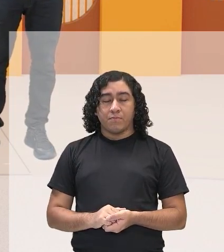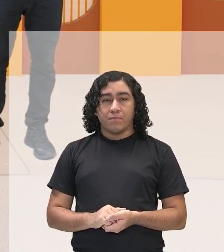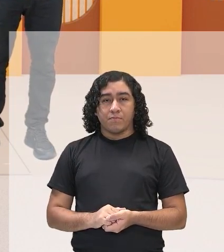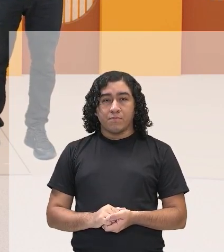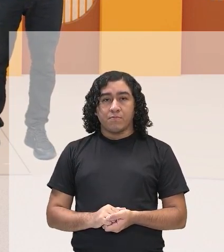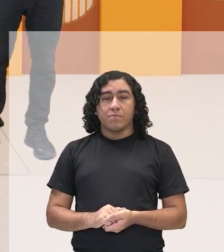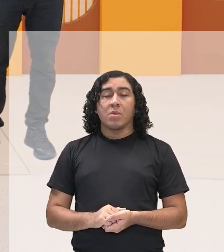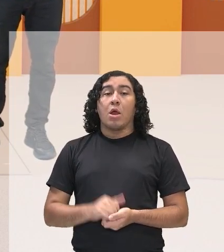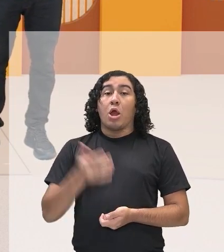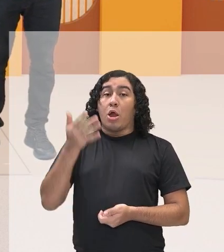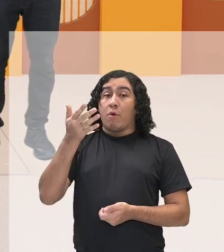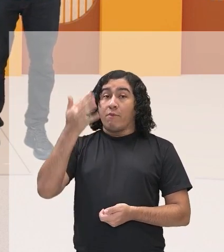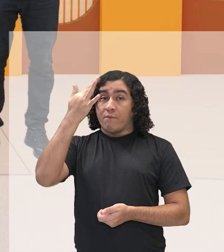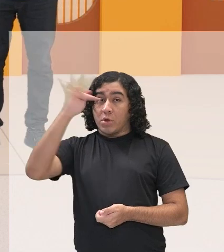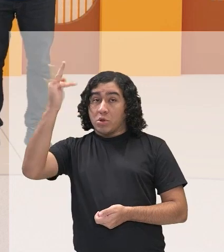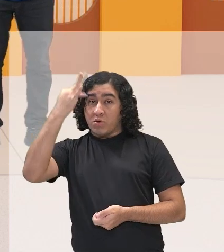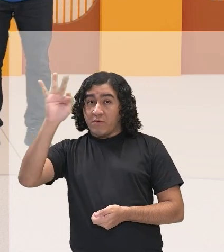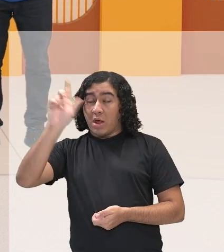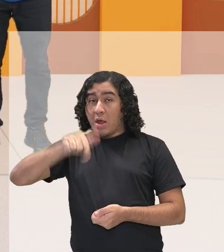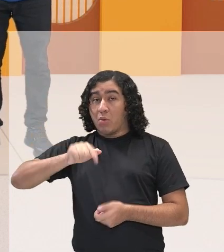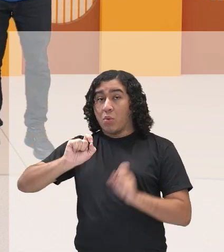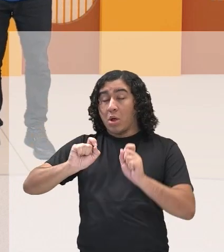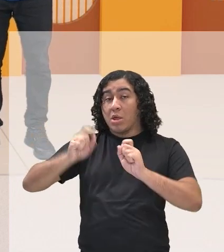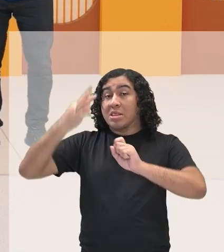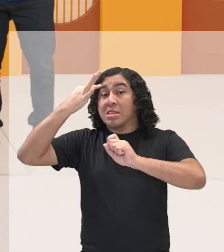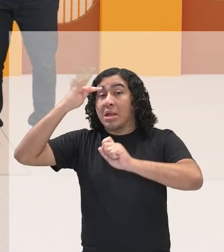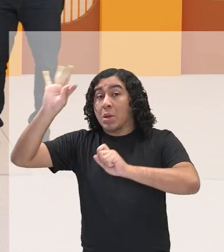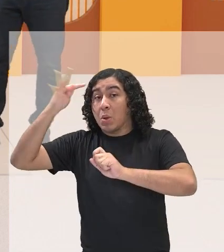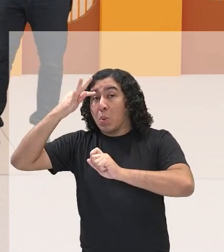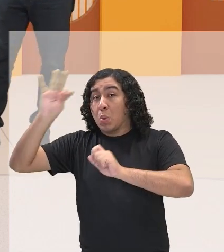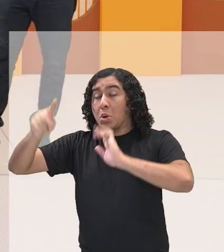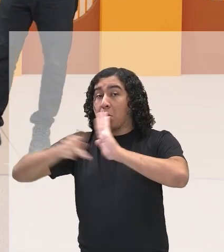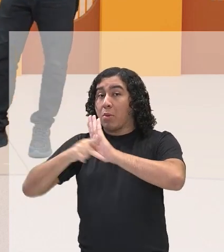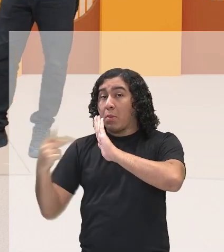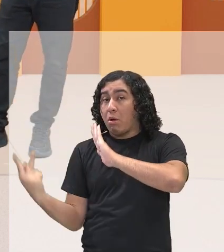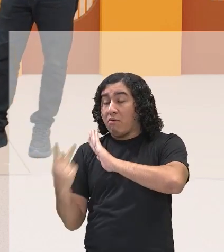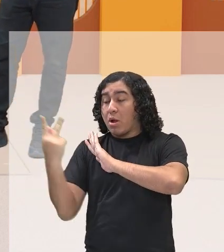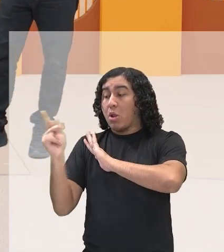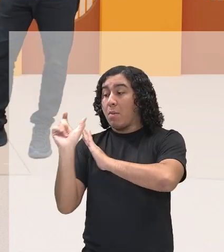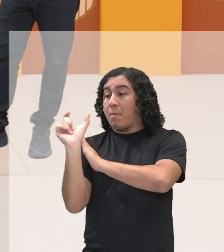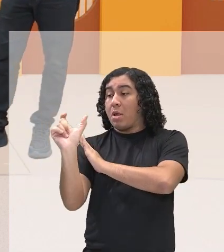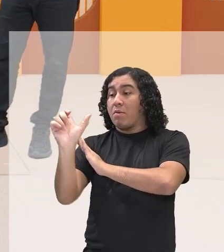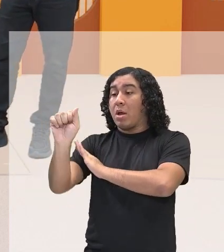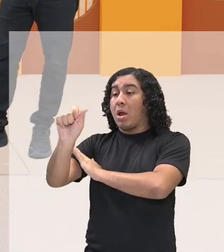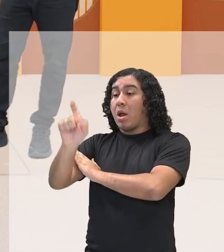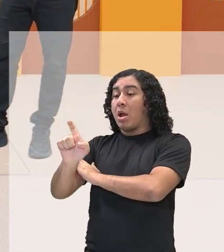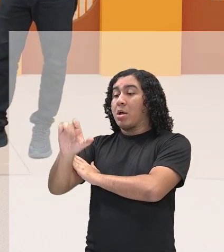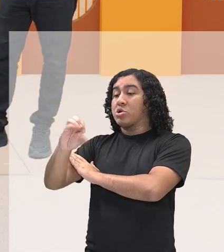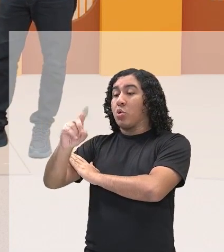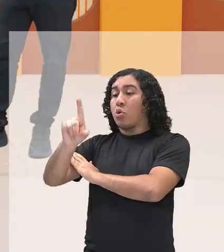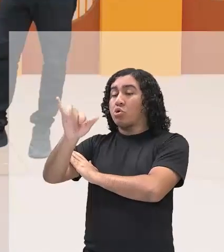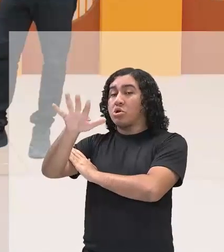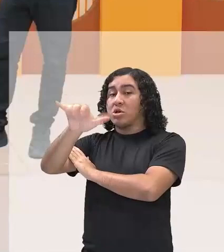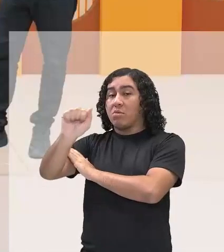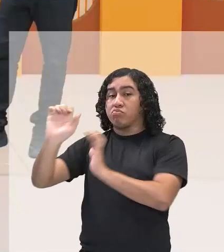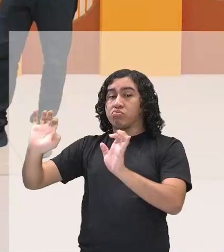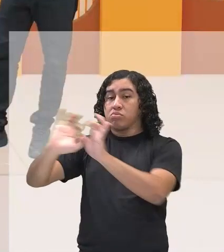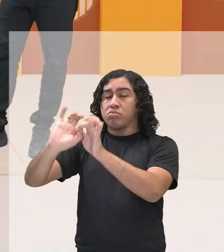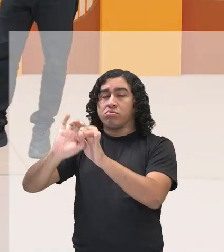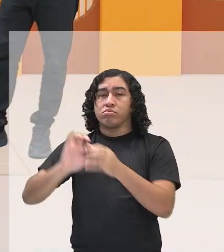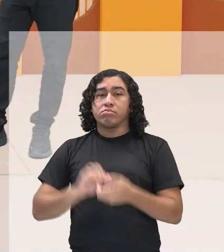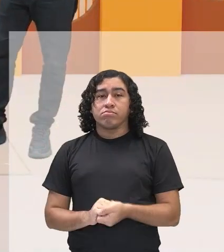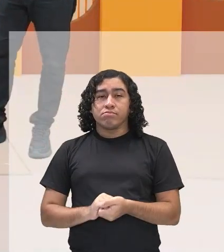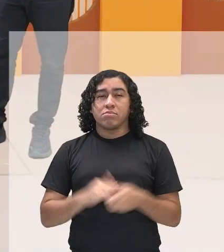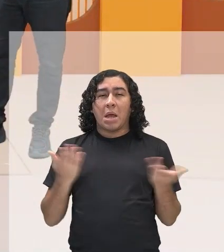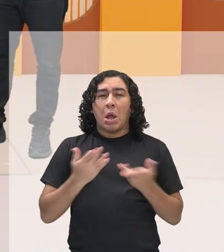dos valores que nós chamamos de axiologia. E agora, a gente vai ver então aqui uma árvore,